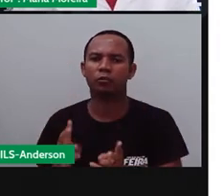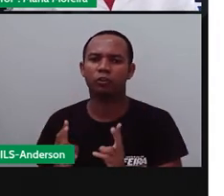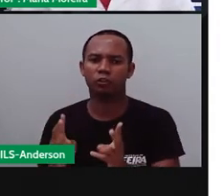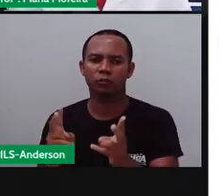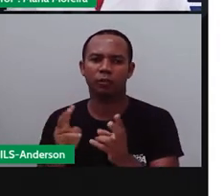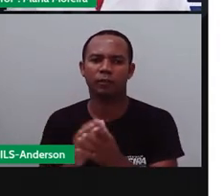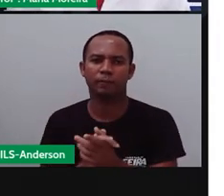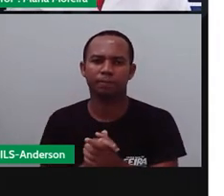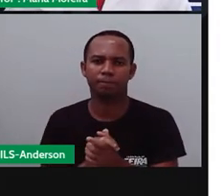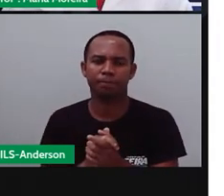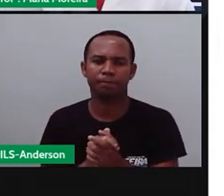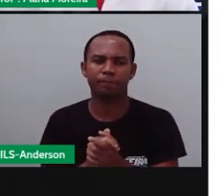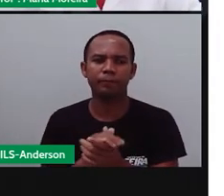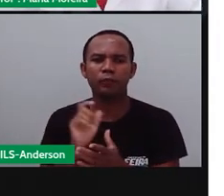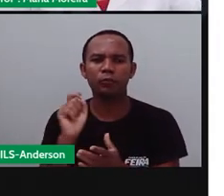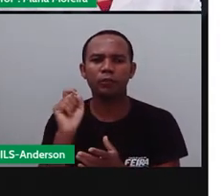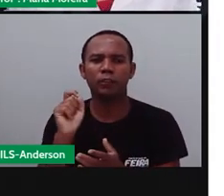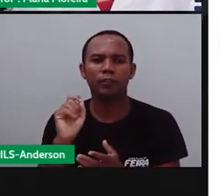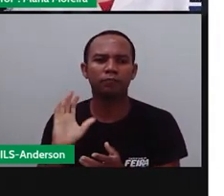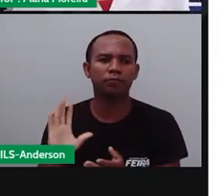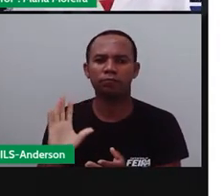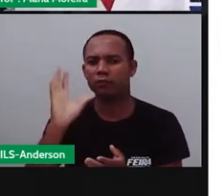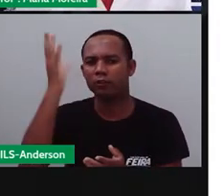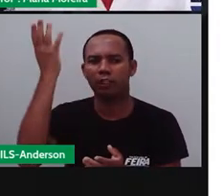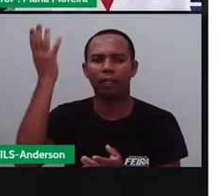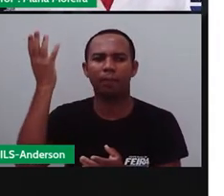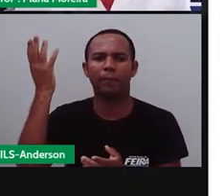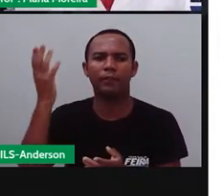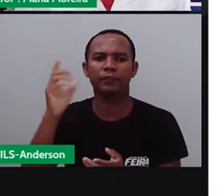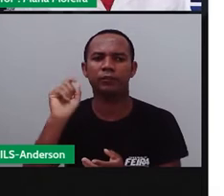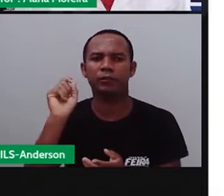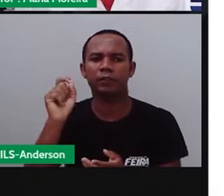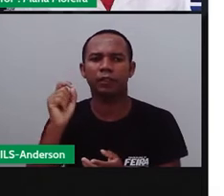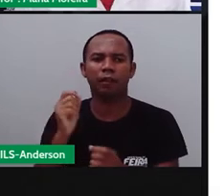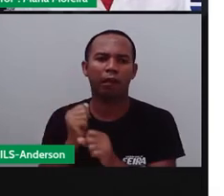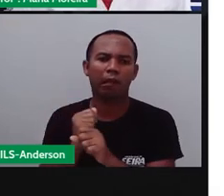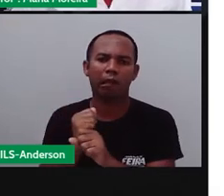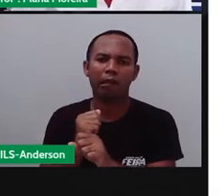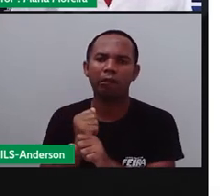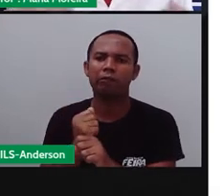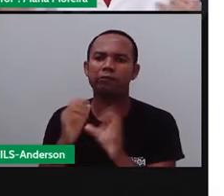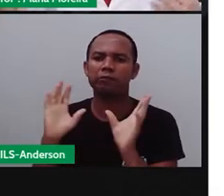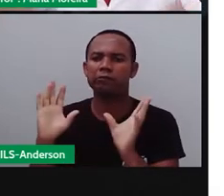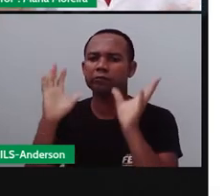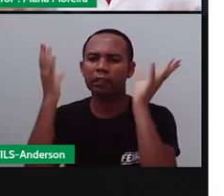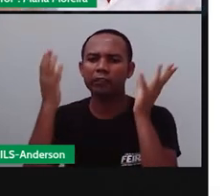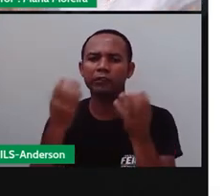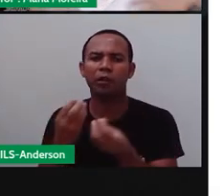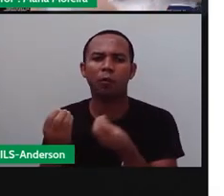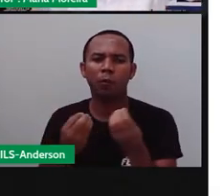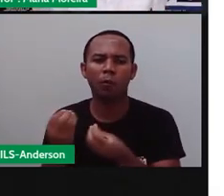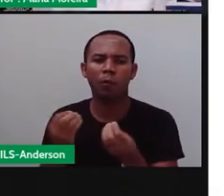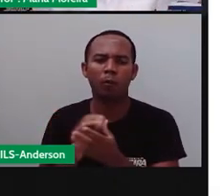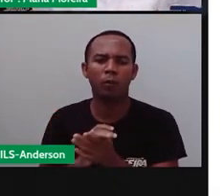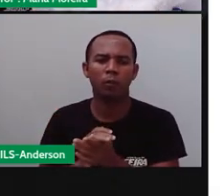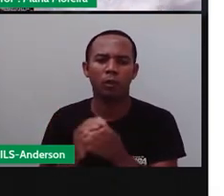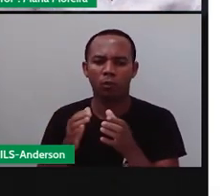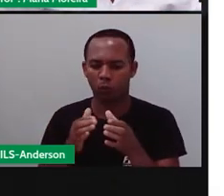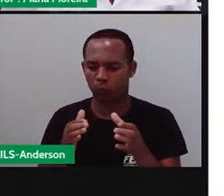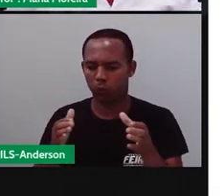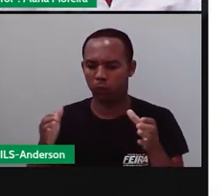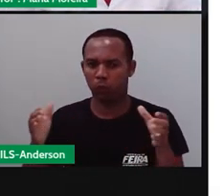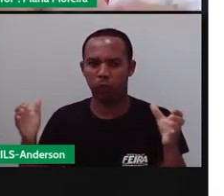a tradicionalidade, o que acontece de fato desde do início dessa festa. E aí acontecem esses